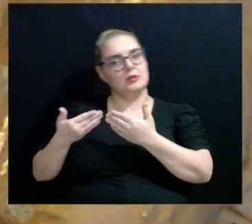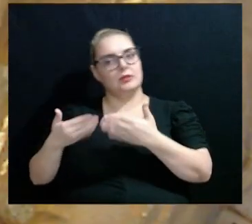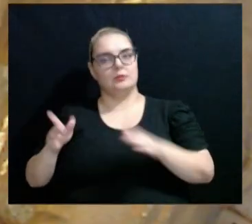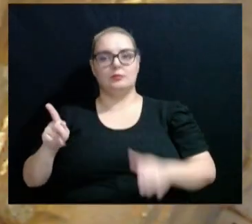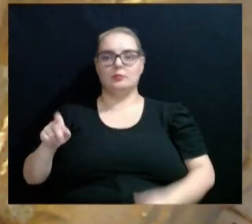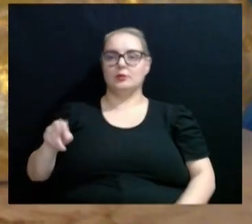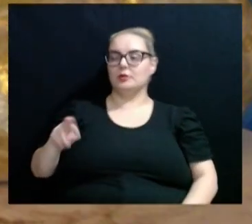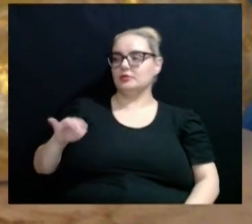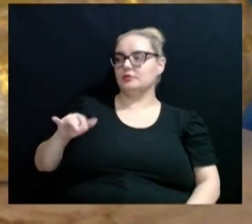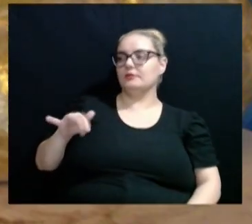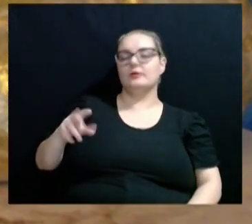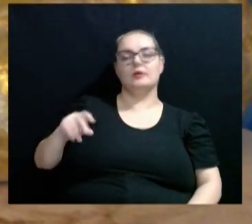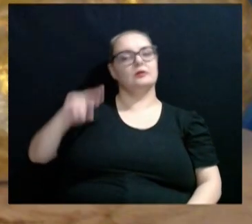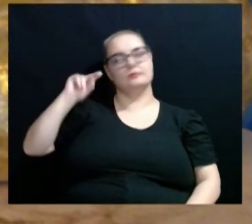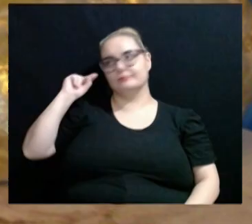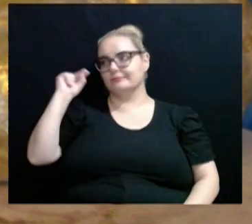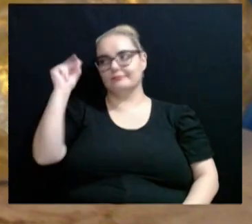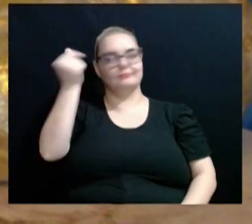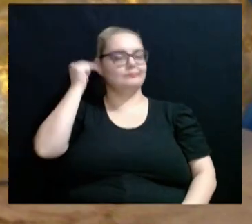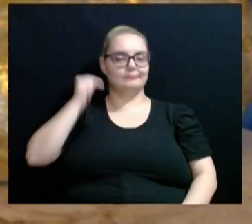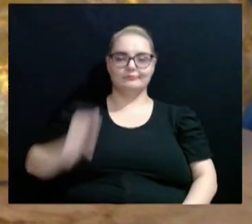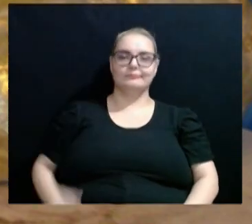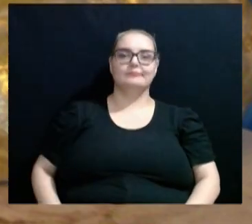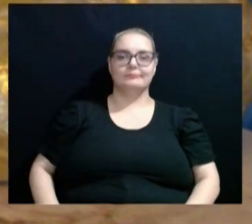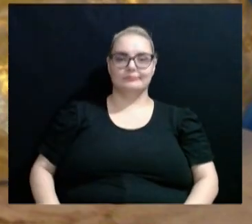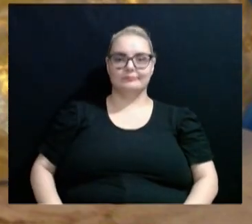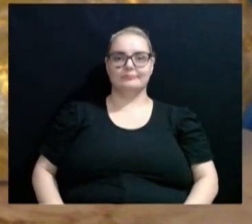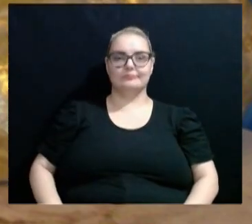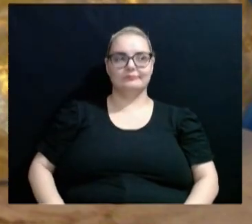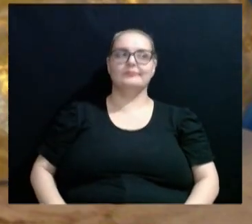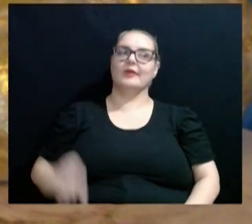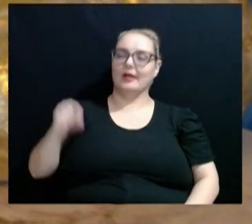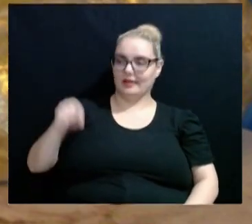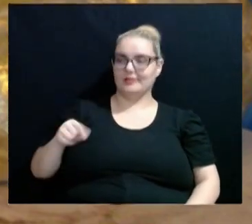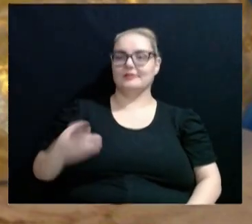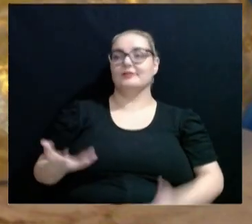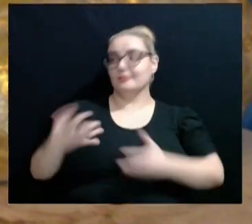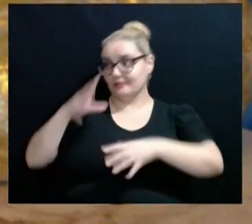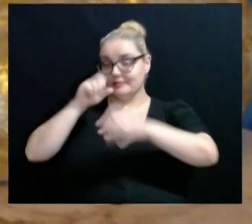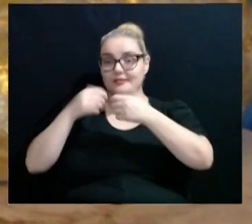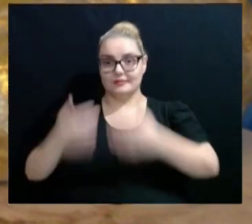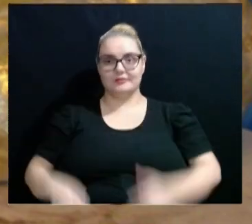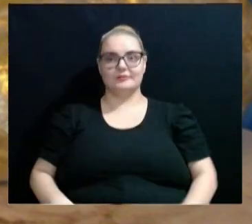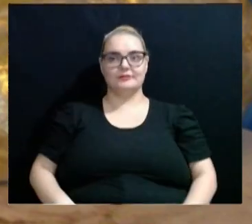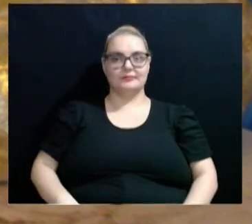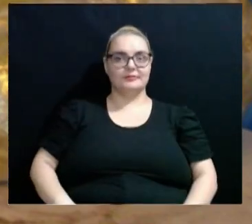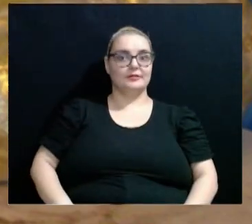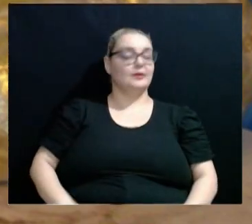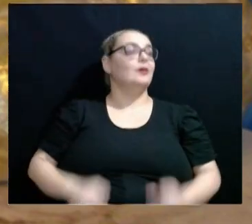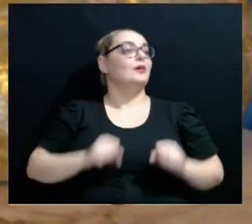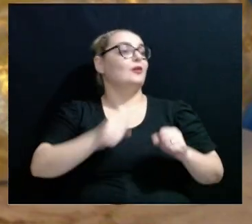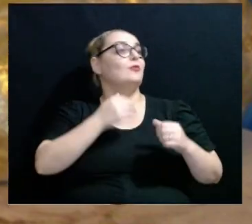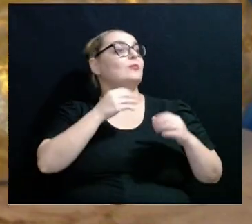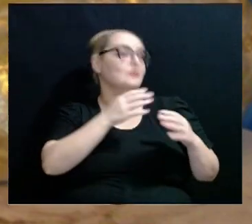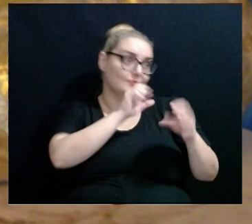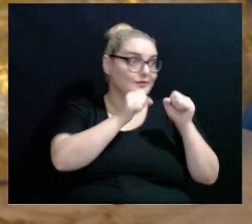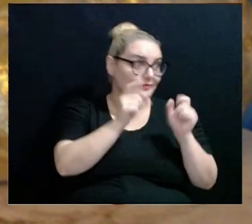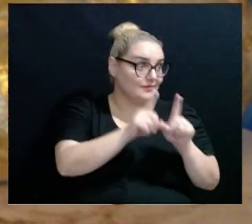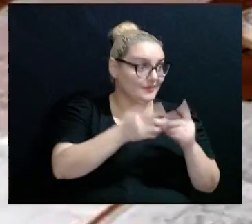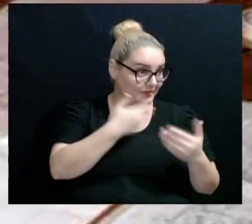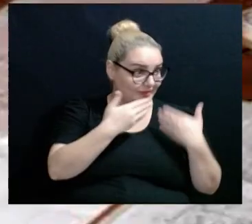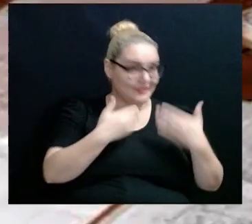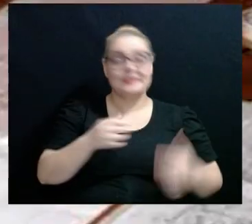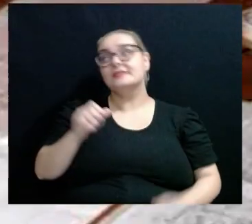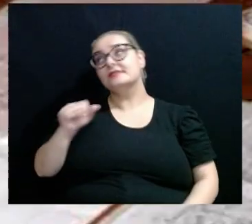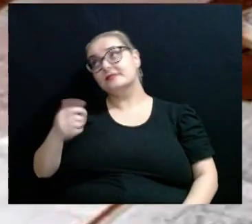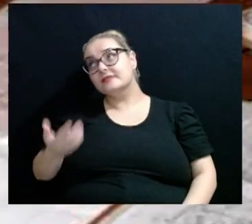para o tridimensional, não era muito no desenho. Então me apresentaram para ele e ele abriu o portfólio. Aí foi que isso aqui